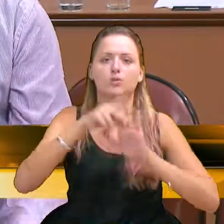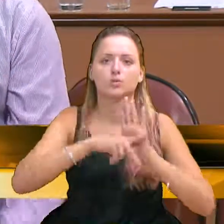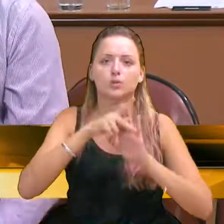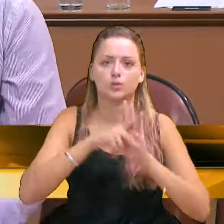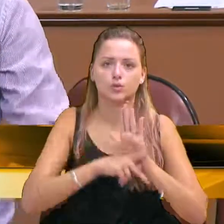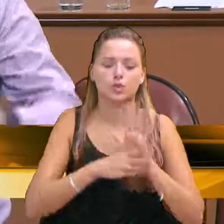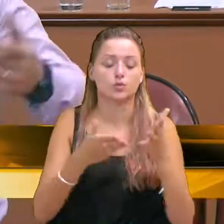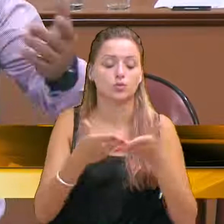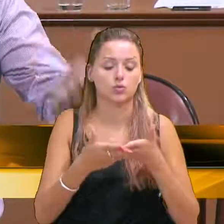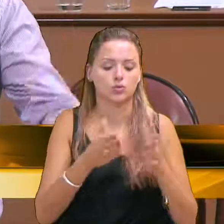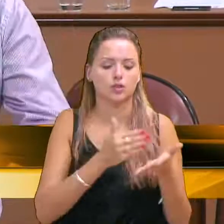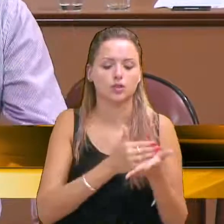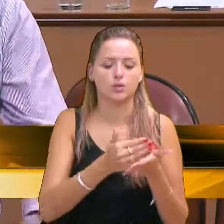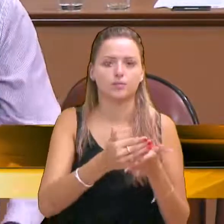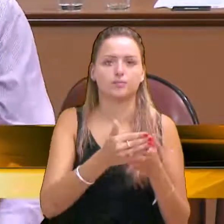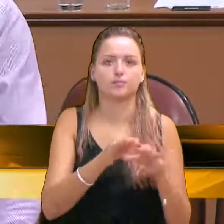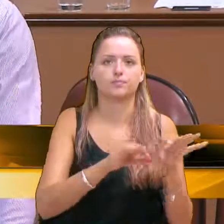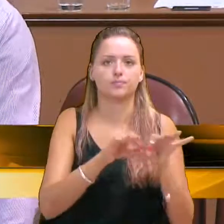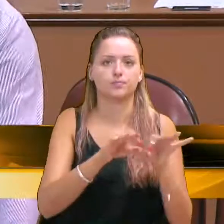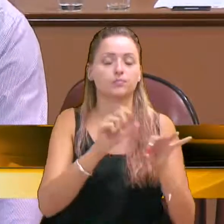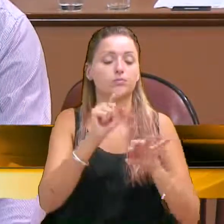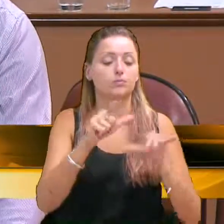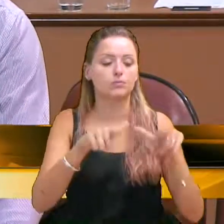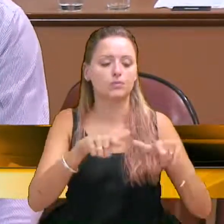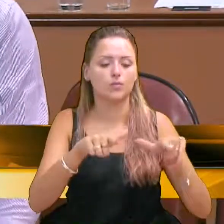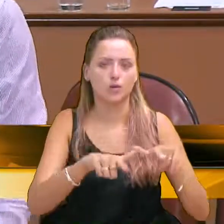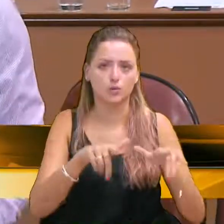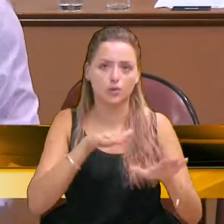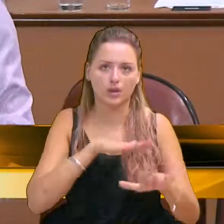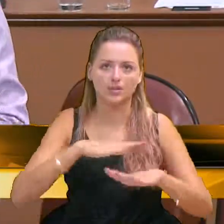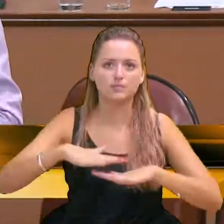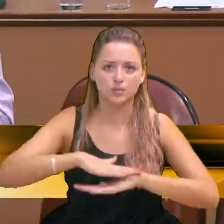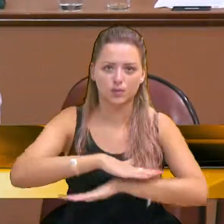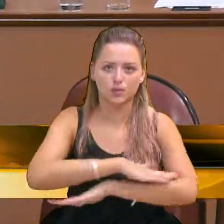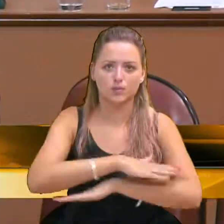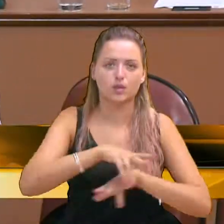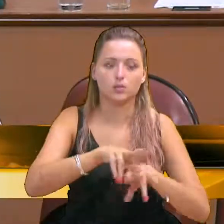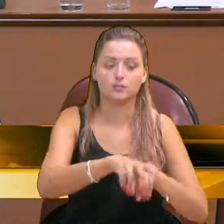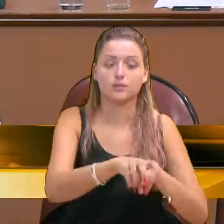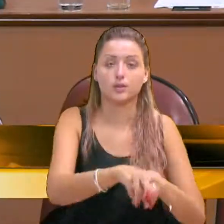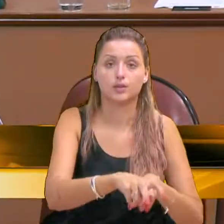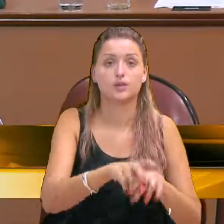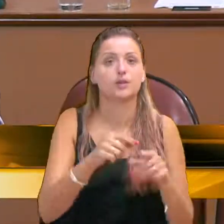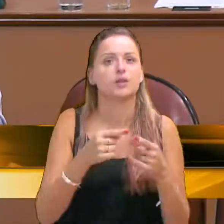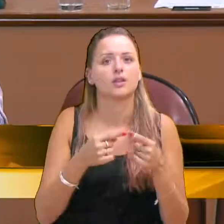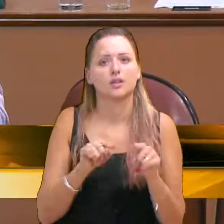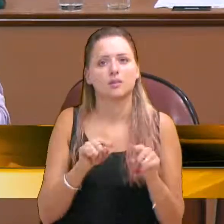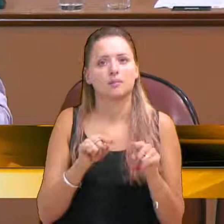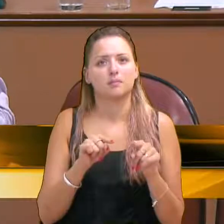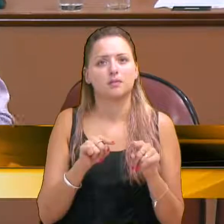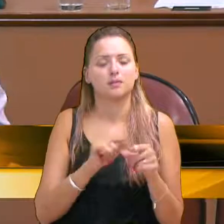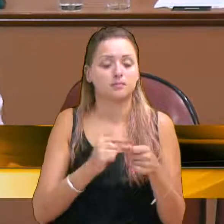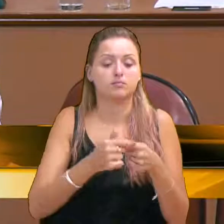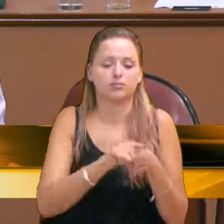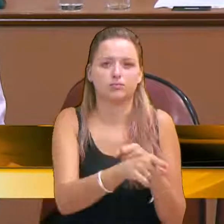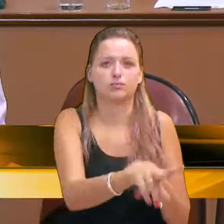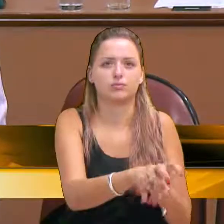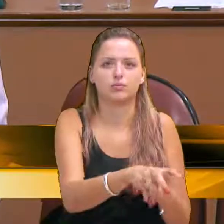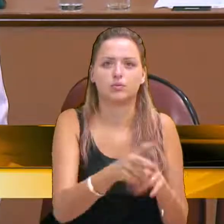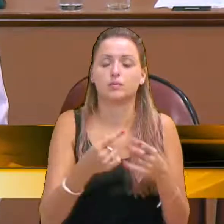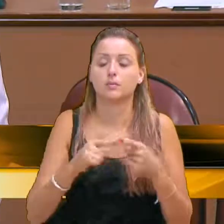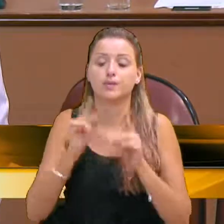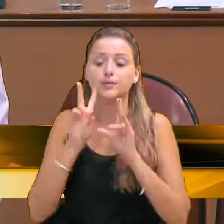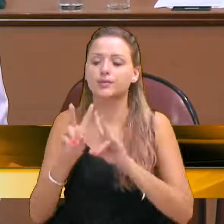bem encaminhado, está se discutindo trechos, mas nem no mínimo se ouve falar. Então vejam bem aonde que